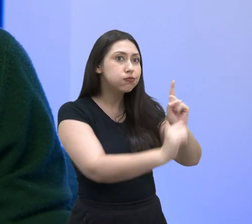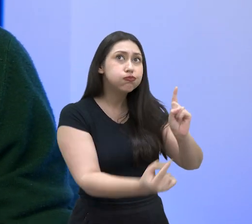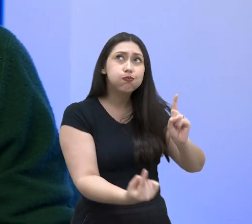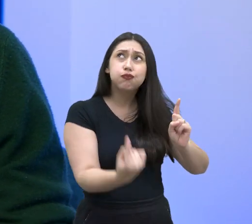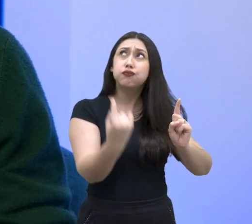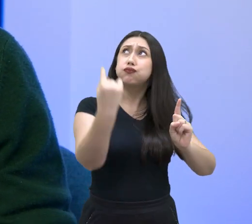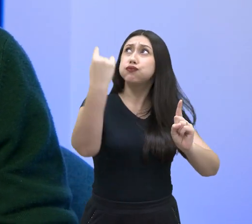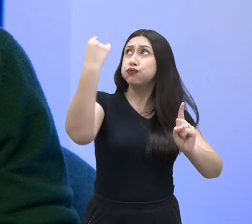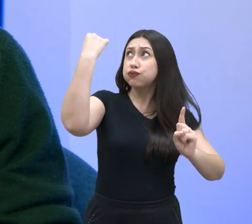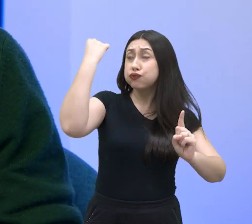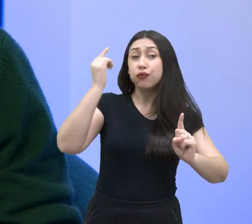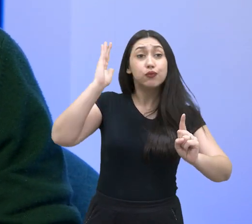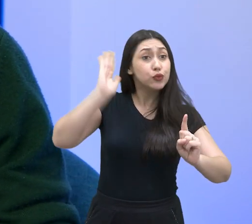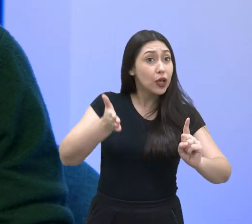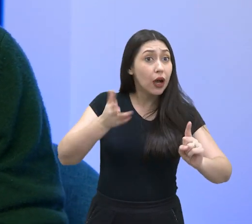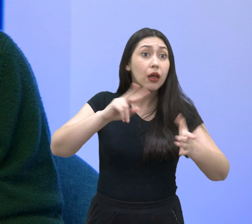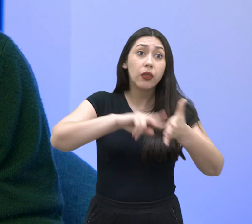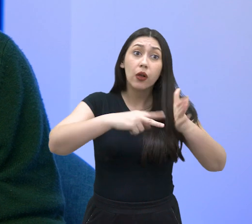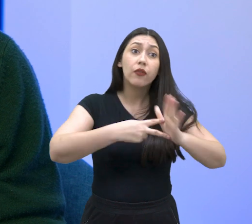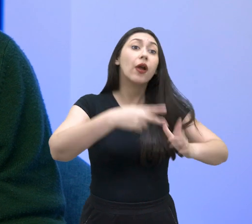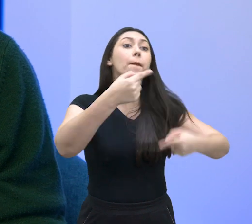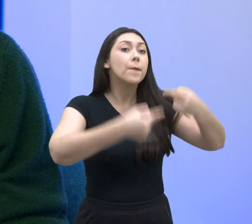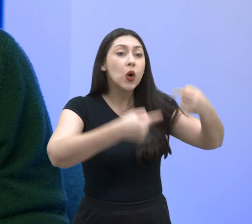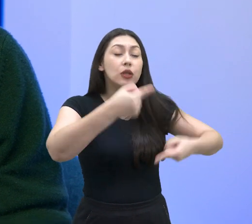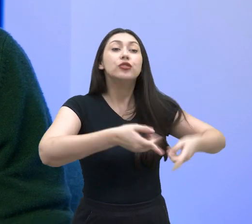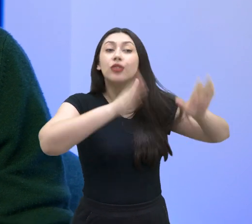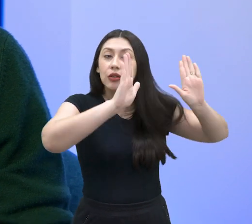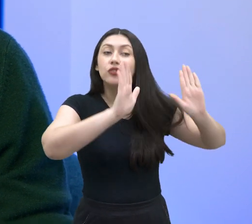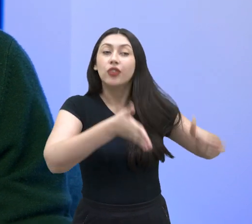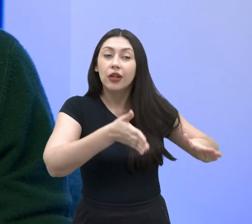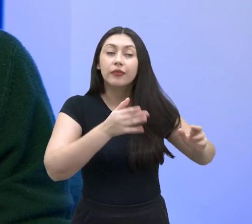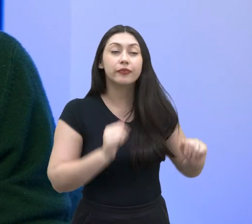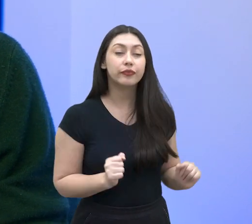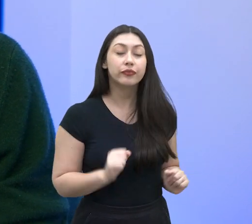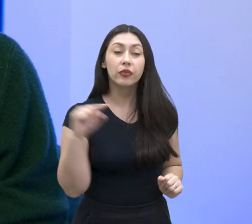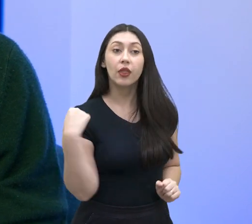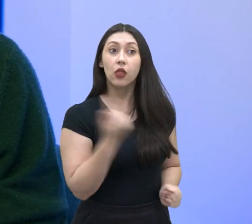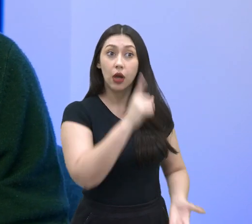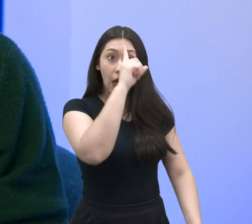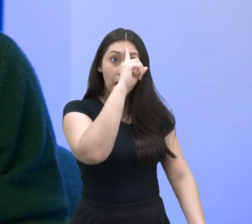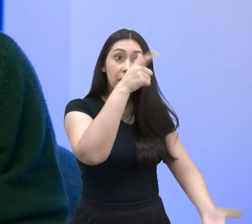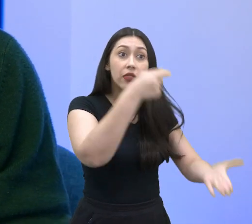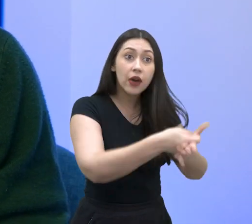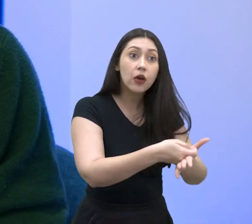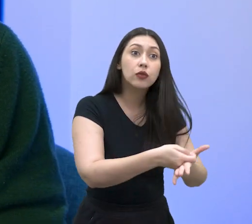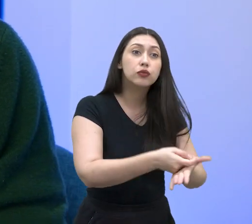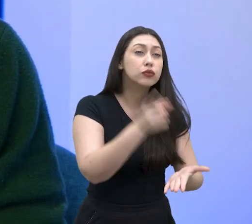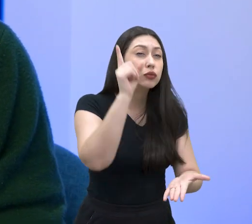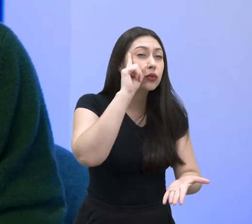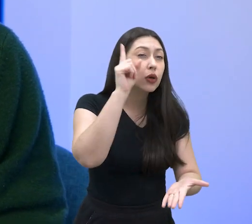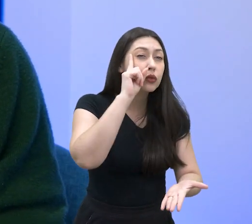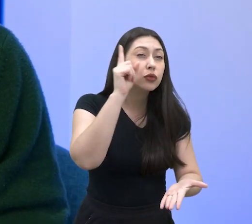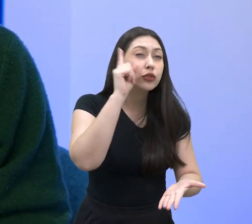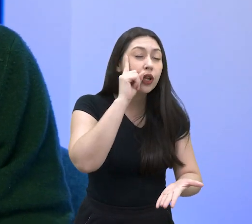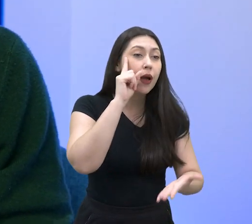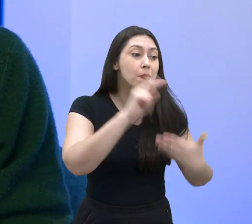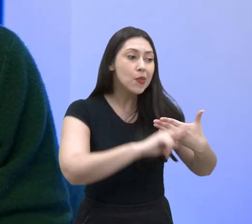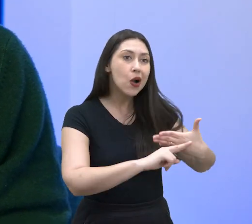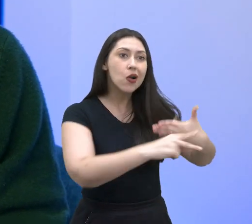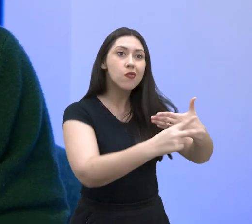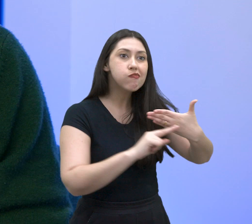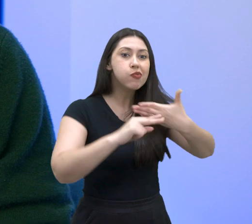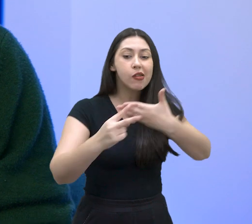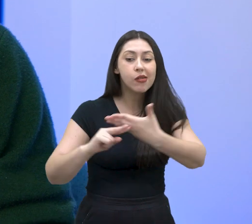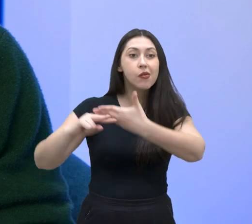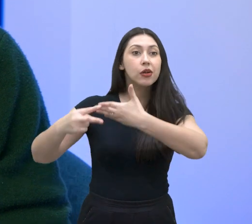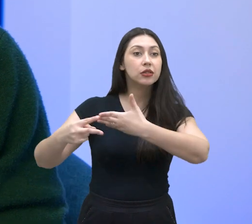nossas decisões, as decisões que a gente toma, ela vai influenciar na vida dos outros. Então não é que hoje a gente tem mais conhecimento